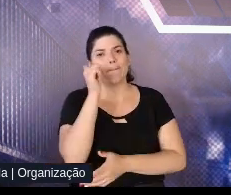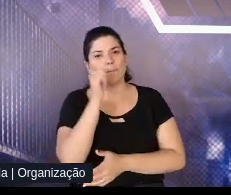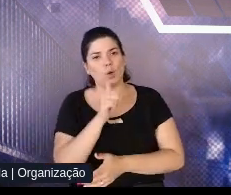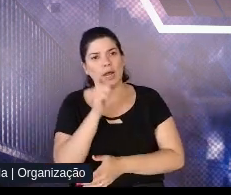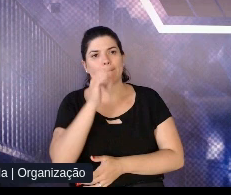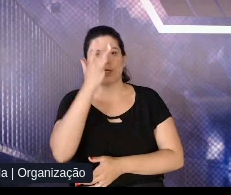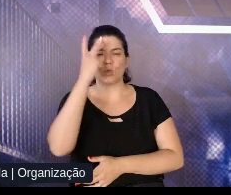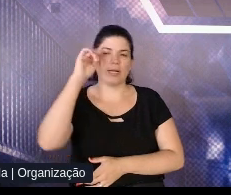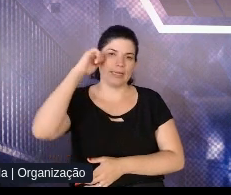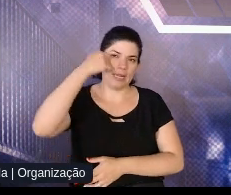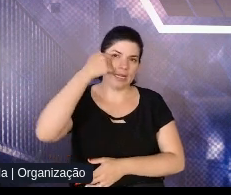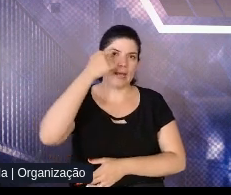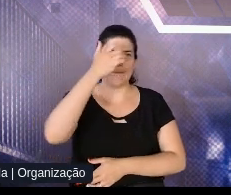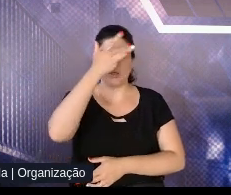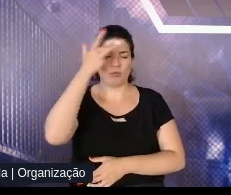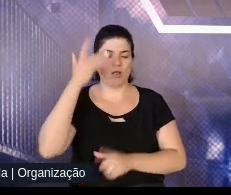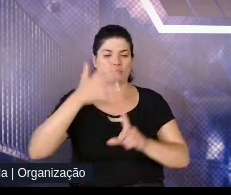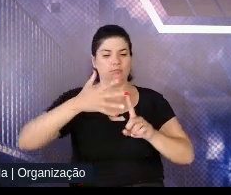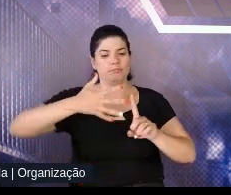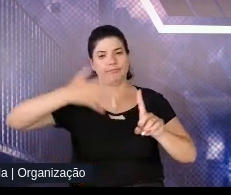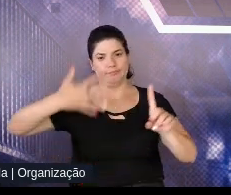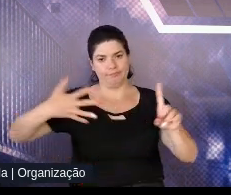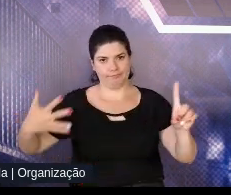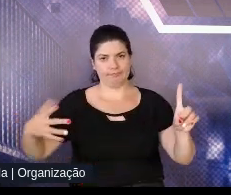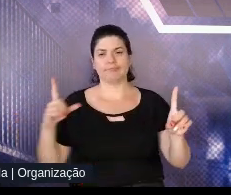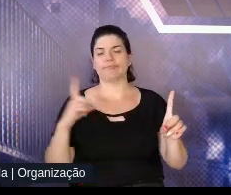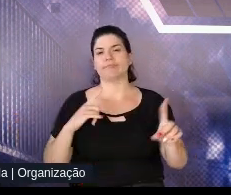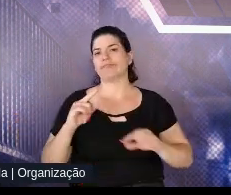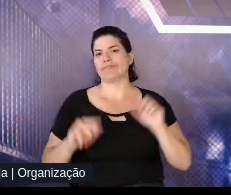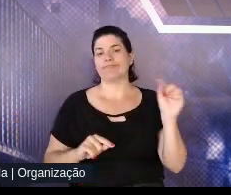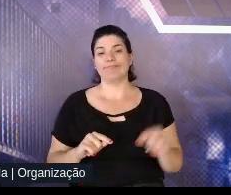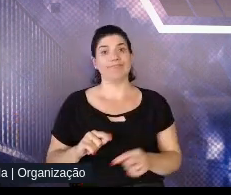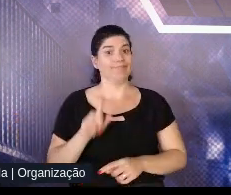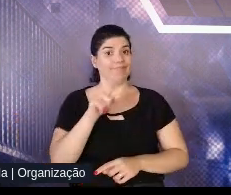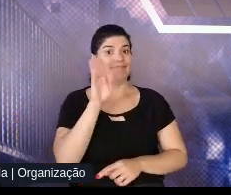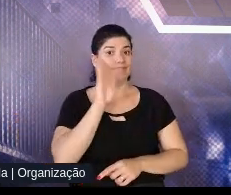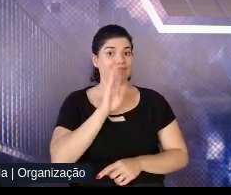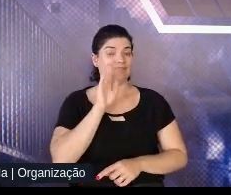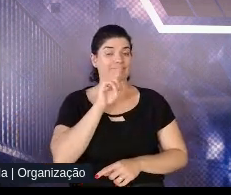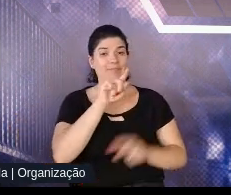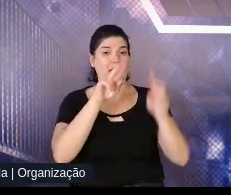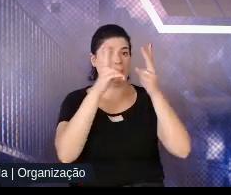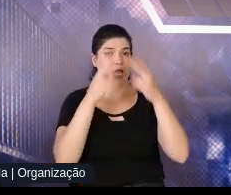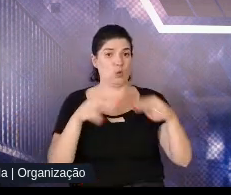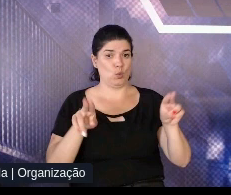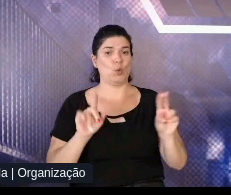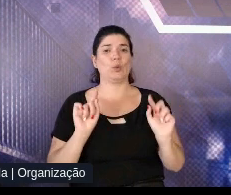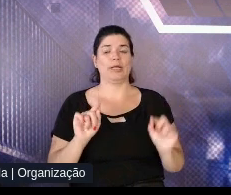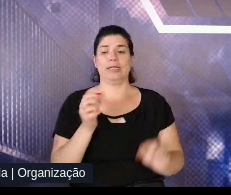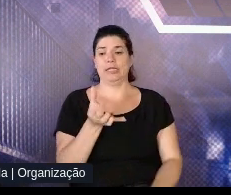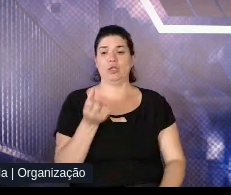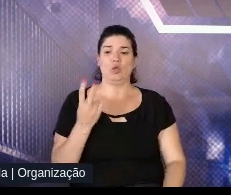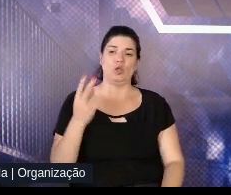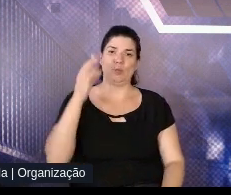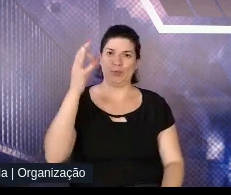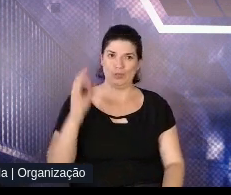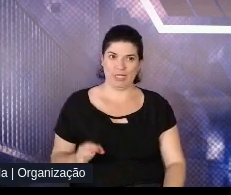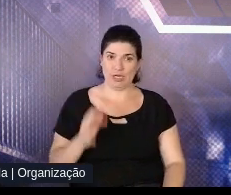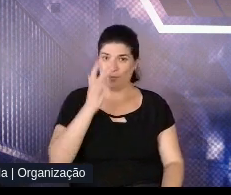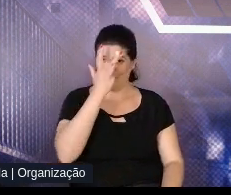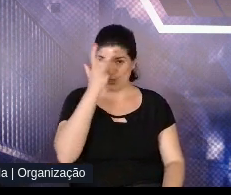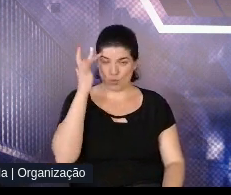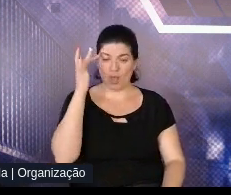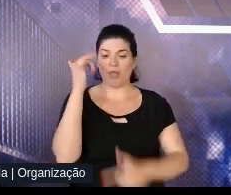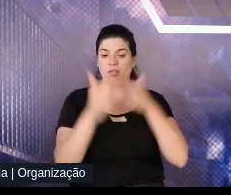negras, pessoas LGBTs. Um dado assim, muito legal da Natura é que 62% do pessoal, né,